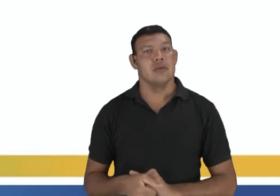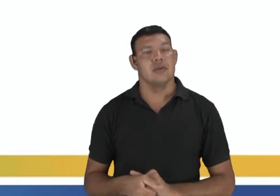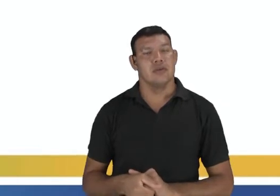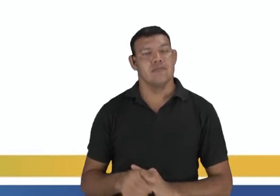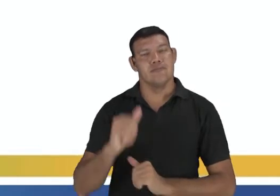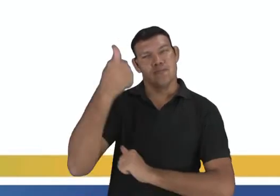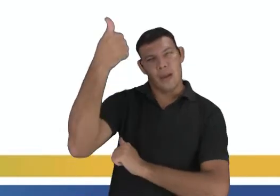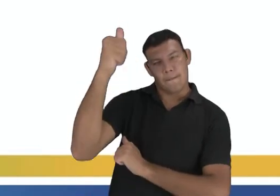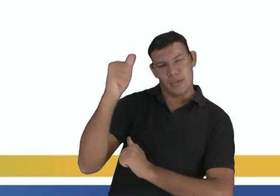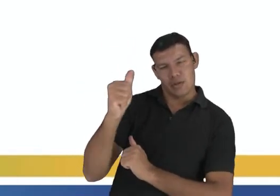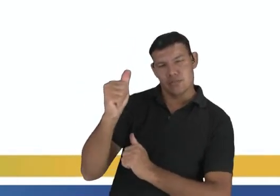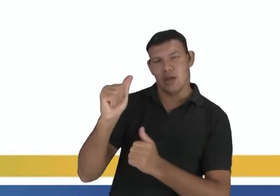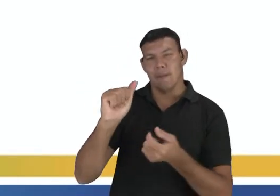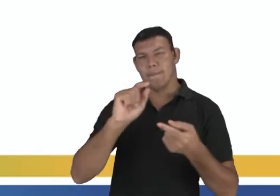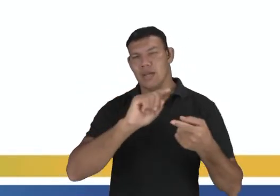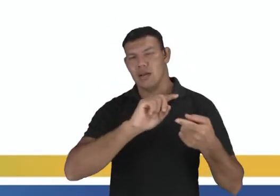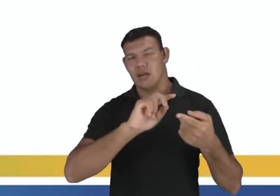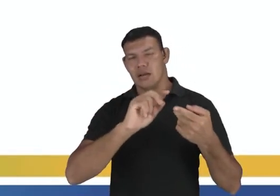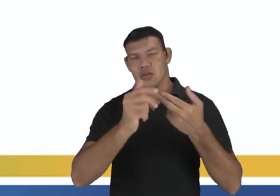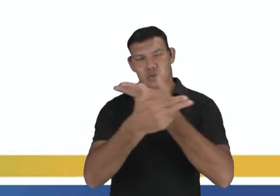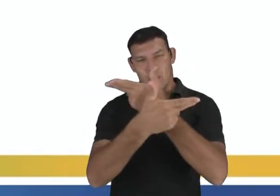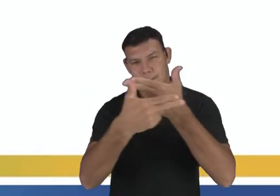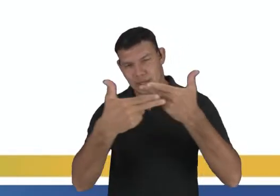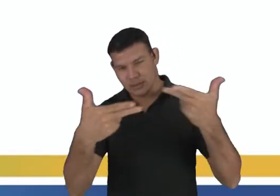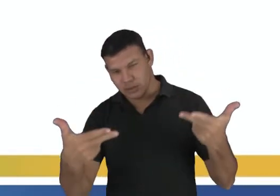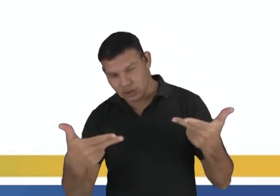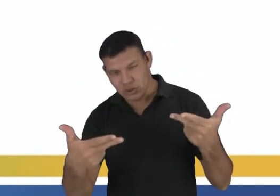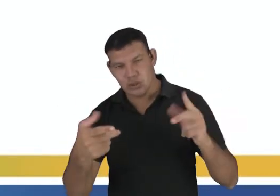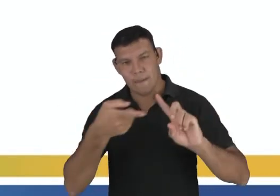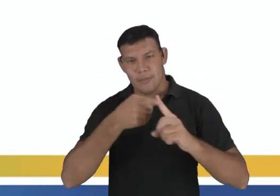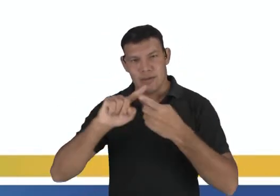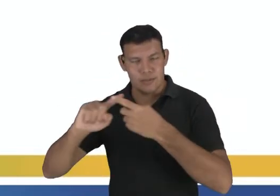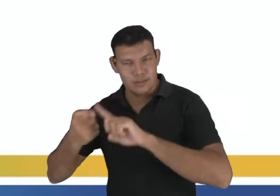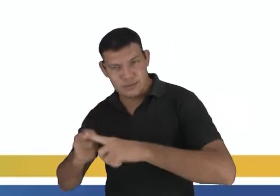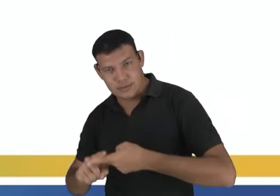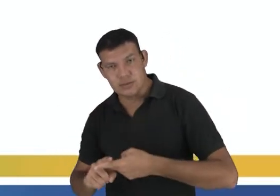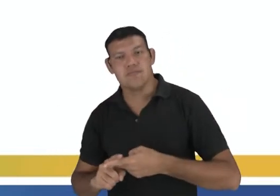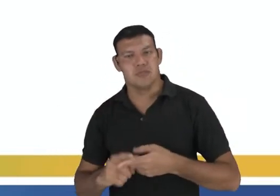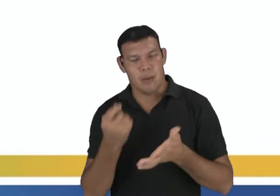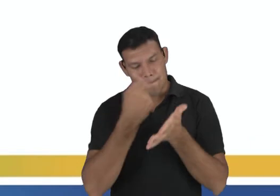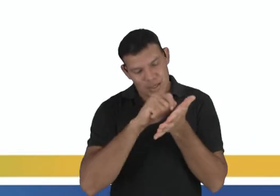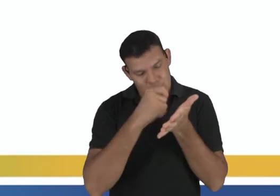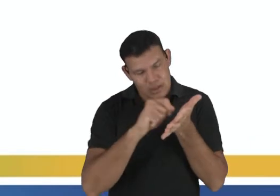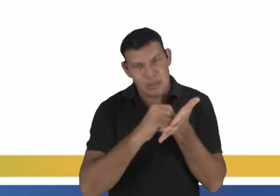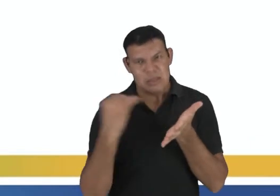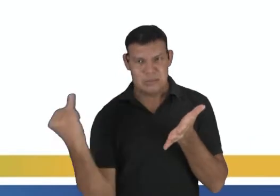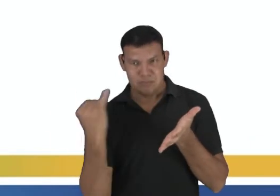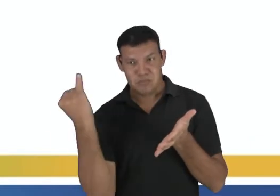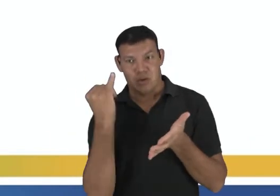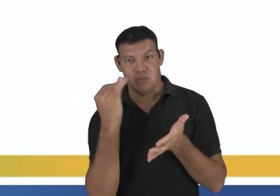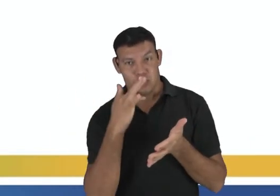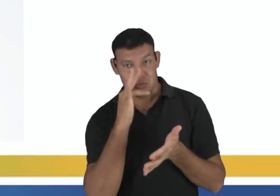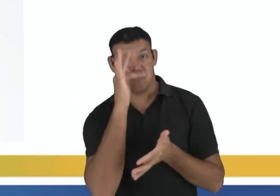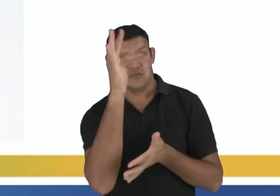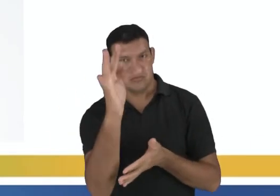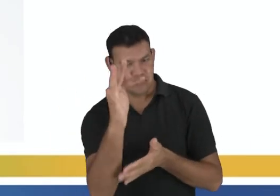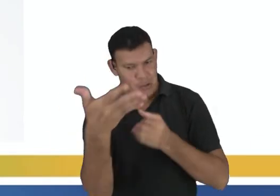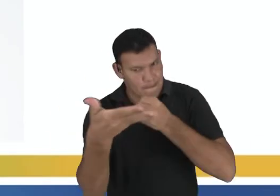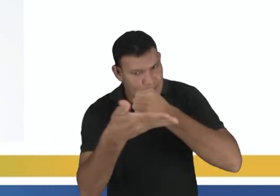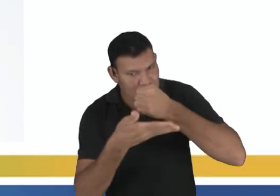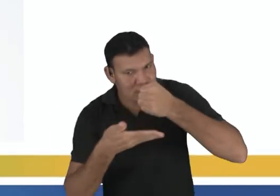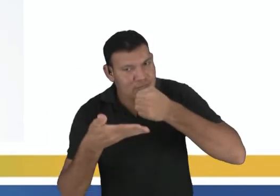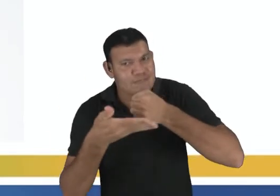bastante análise de material e tinha anotações. Essas anotações foram muito importantes mais na frente, porque elas serviram de